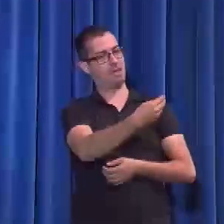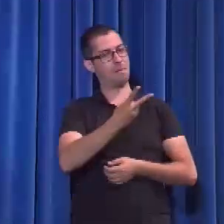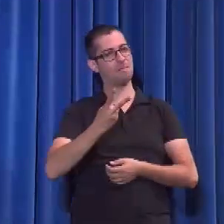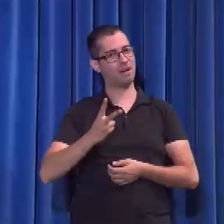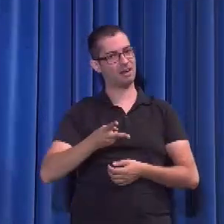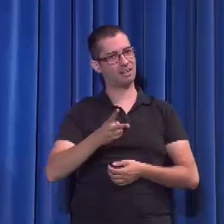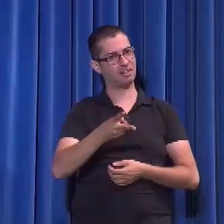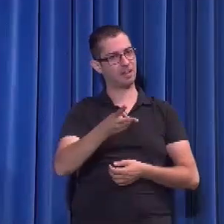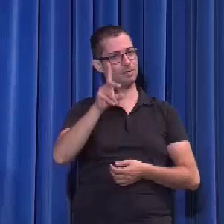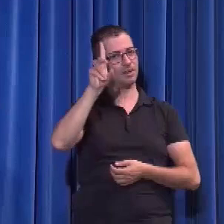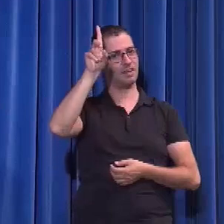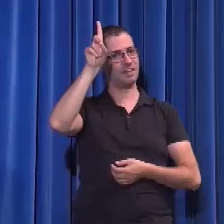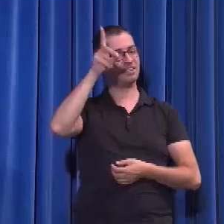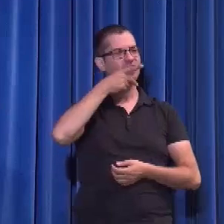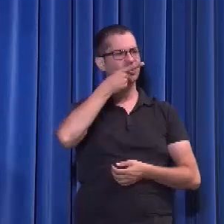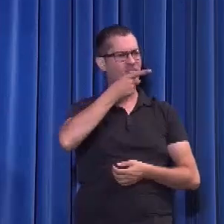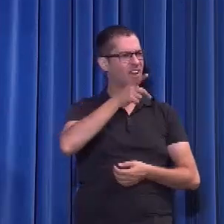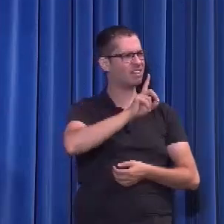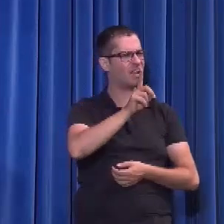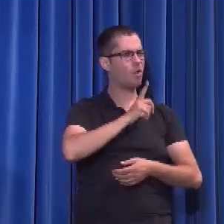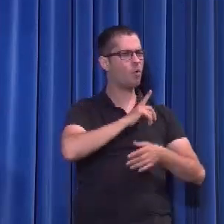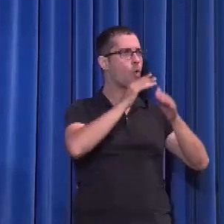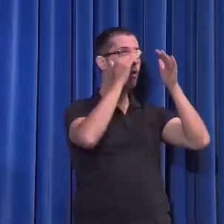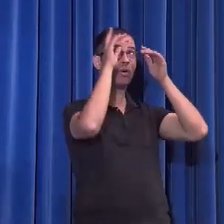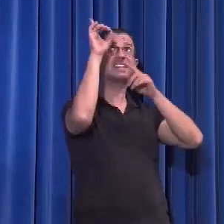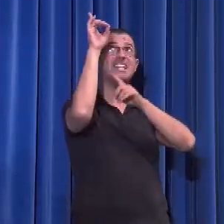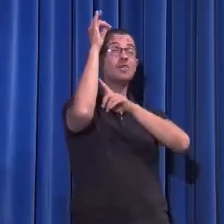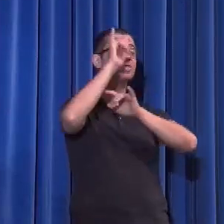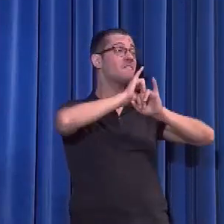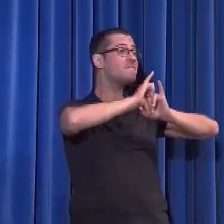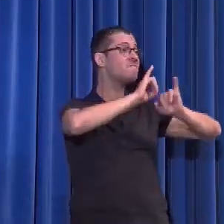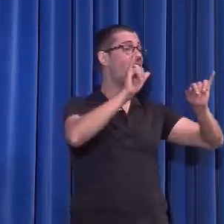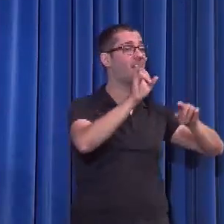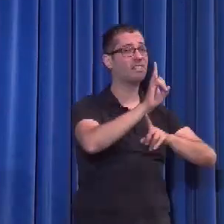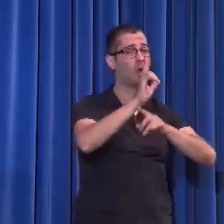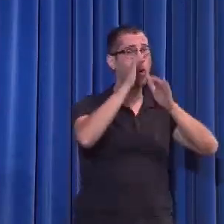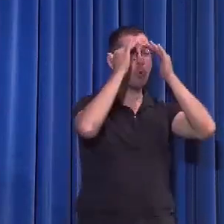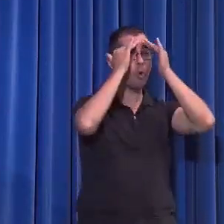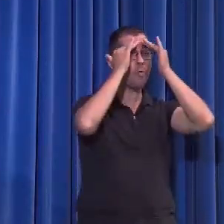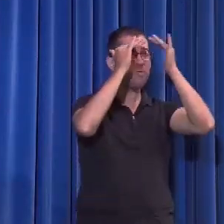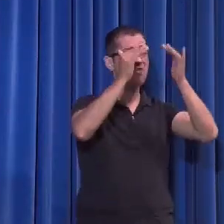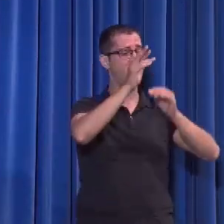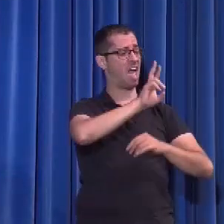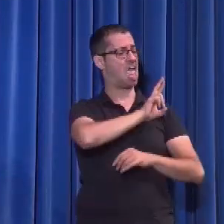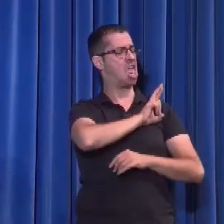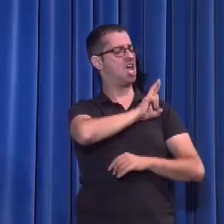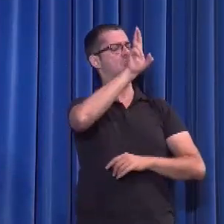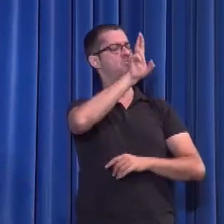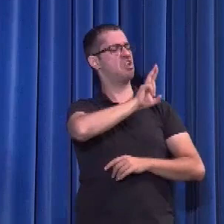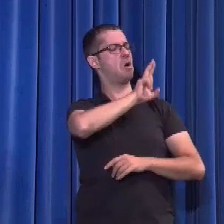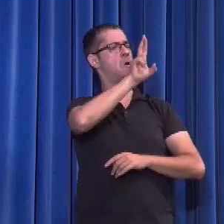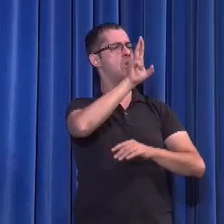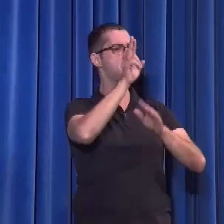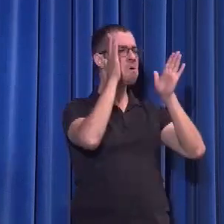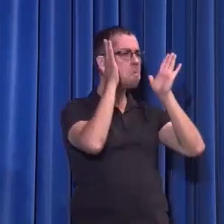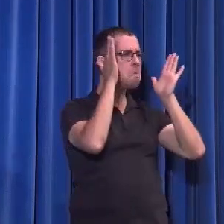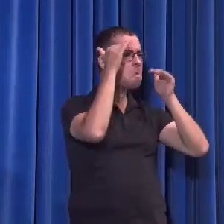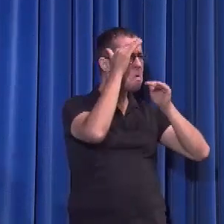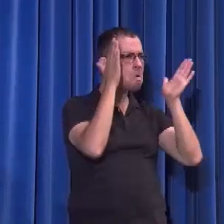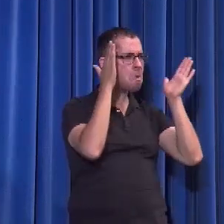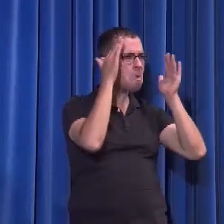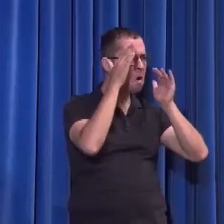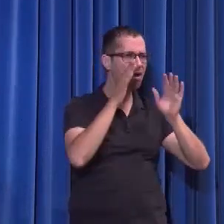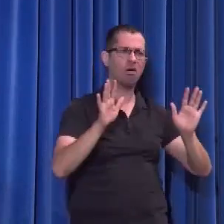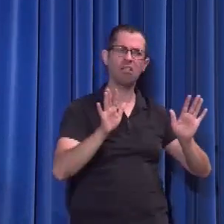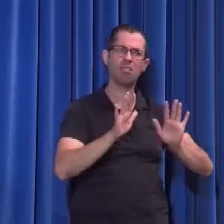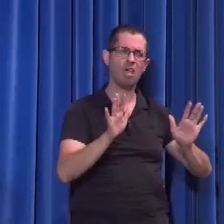está dizendo: não confiem na religiosidade de vocês. Não confiem também em obras, porque essas obras